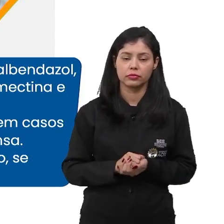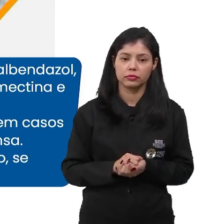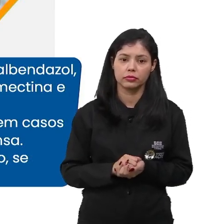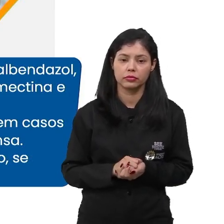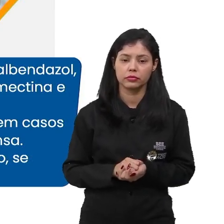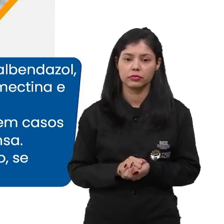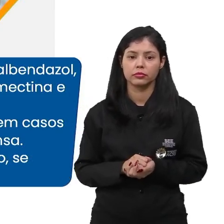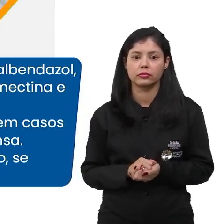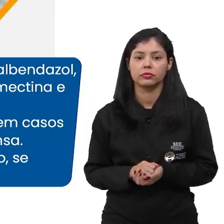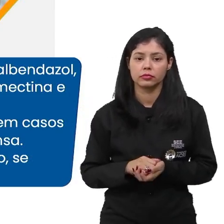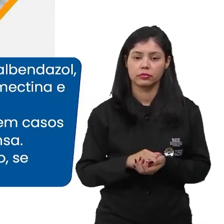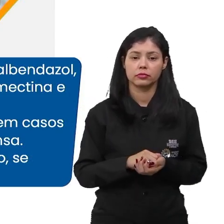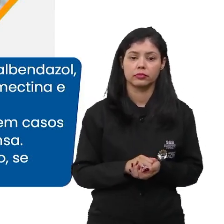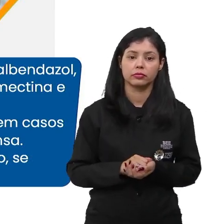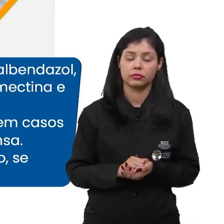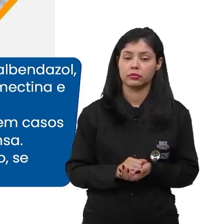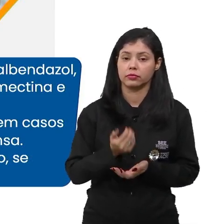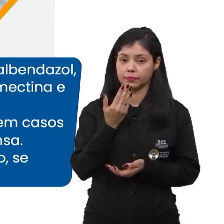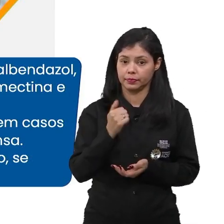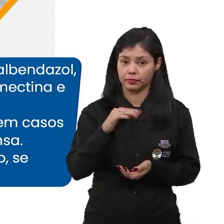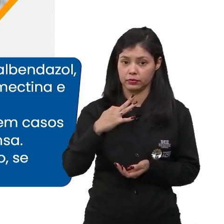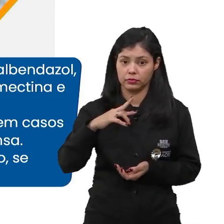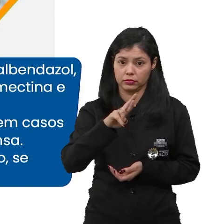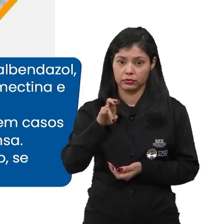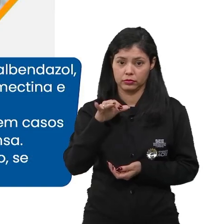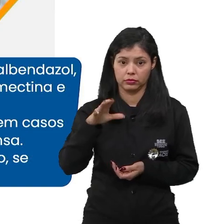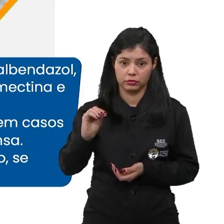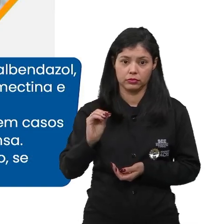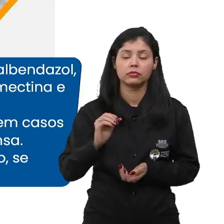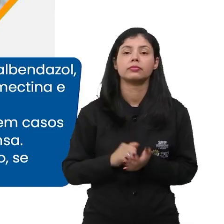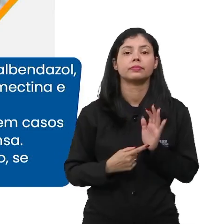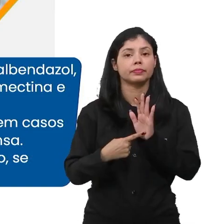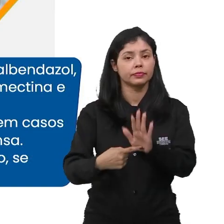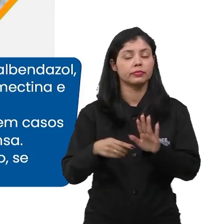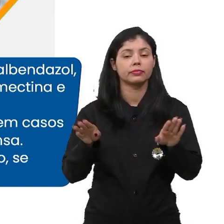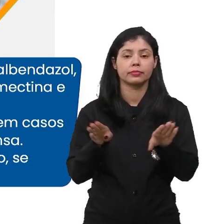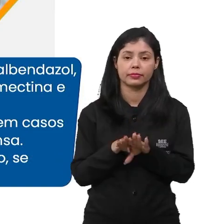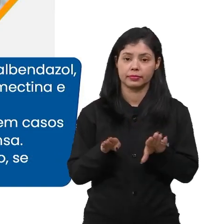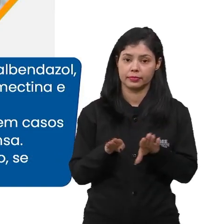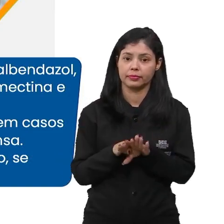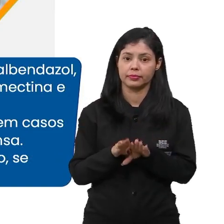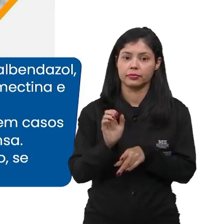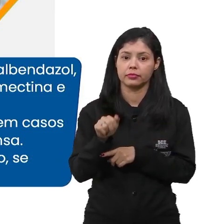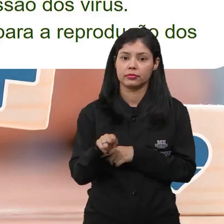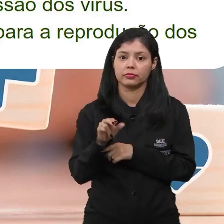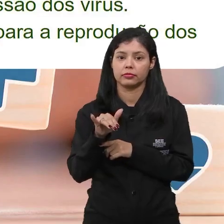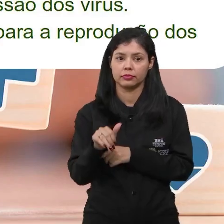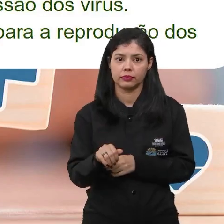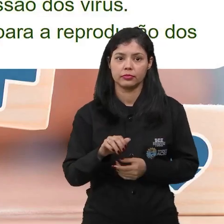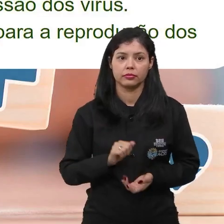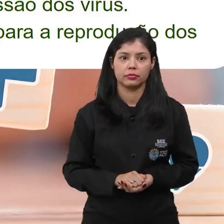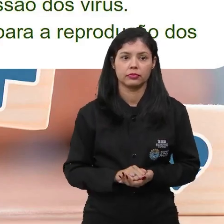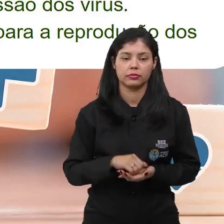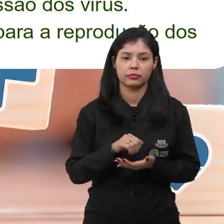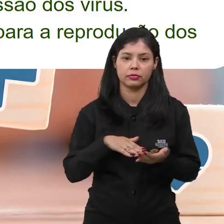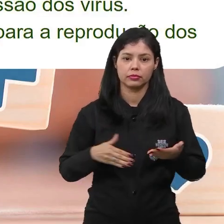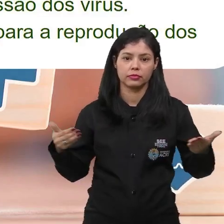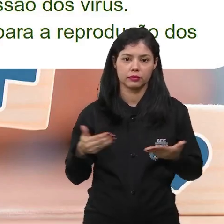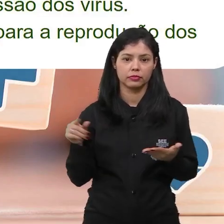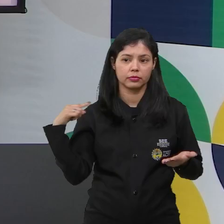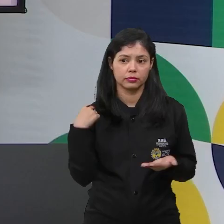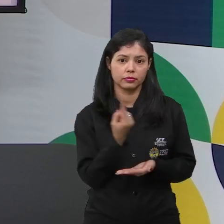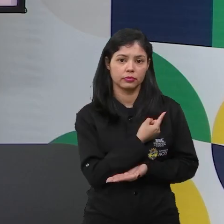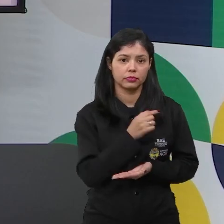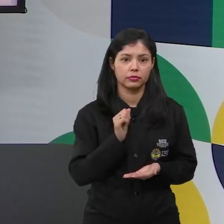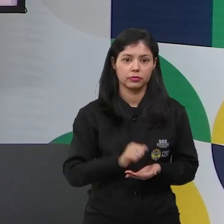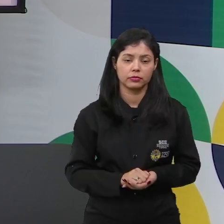diarreia, e reposição de ferro, caso ela tenha apresentado também a anemia. Então, agora, gente, a gente vai